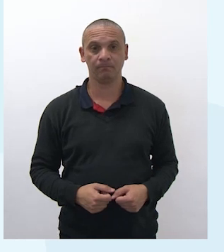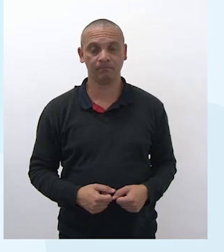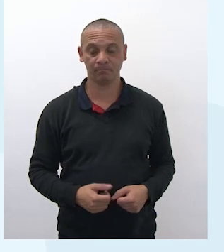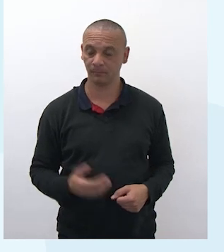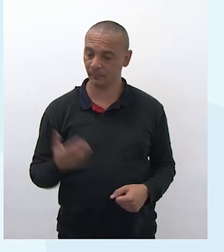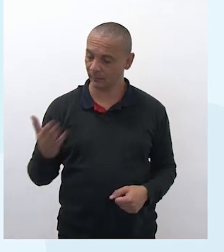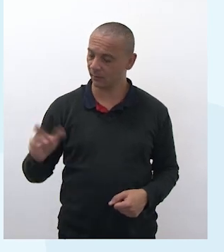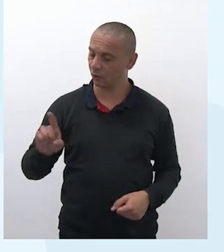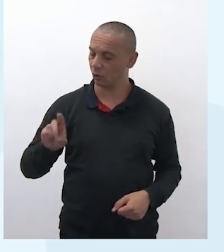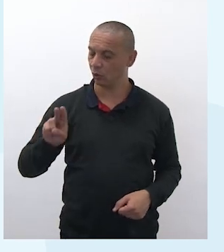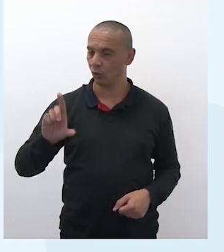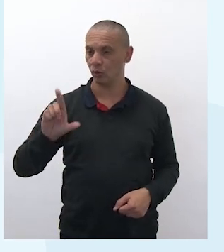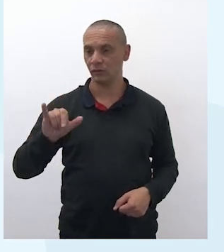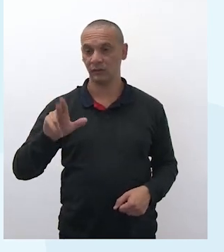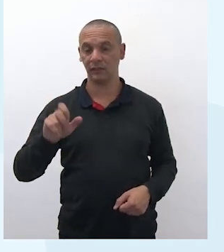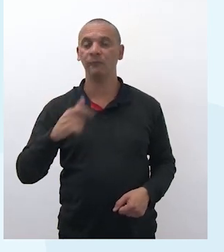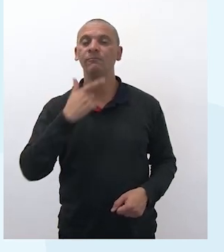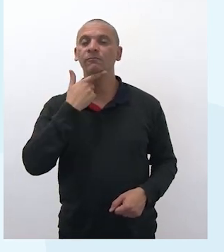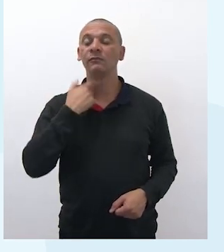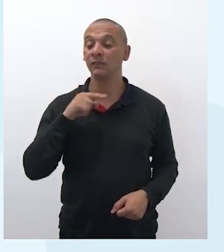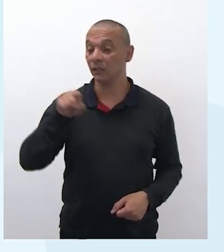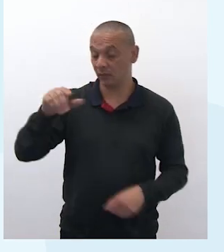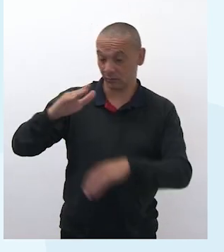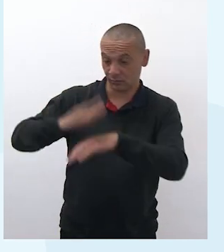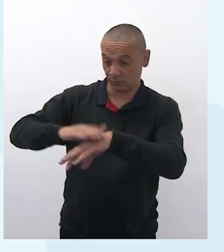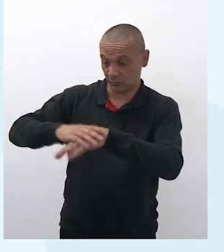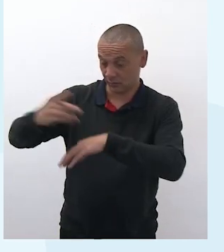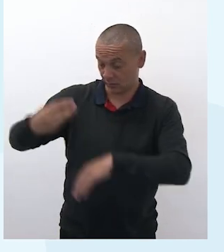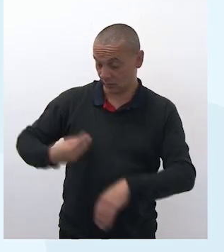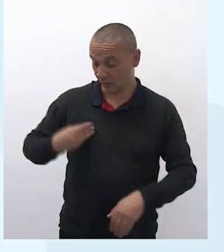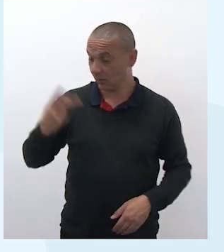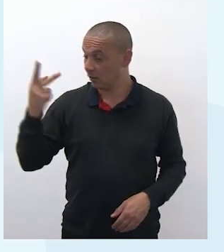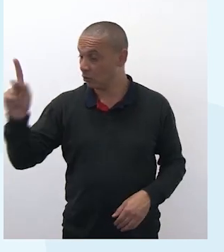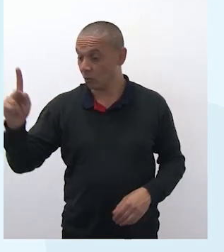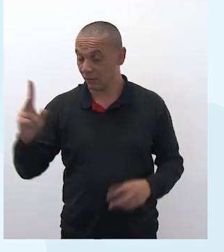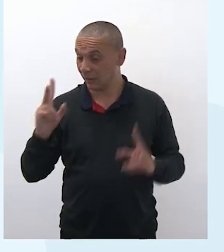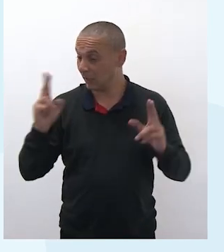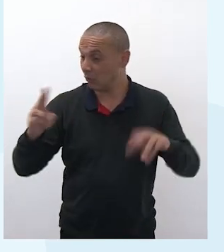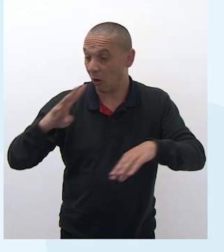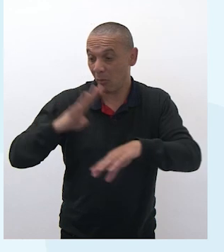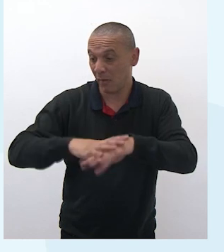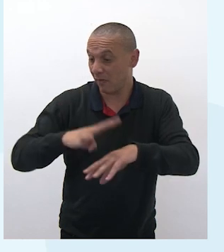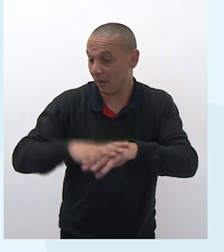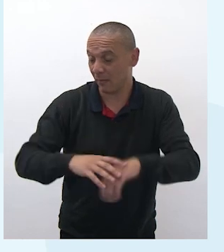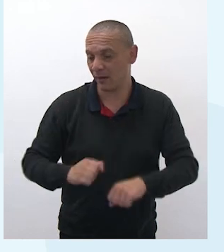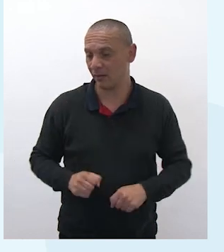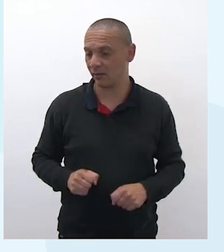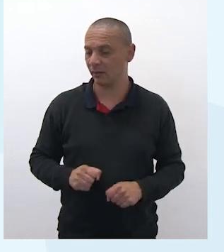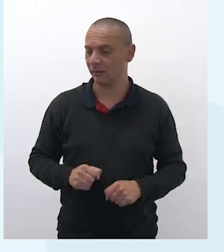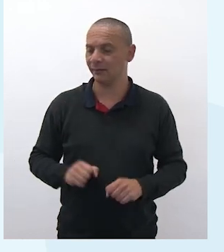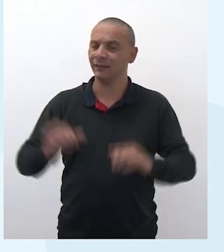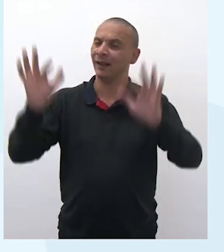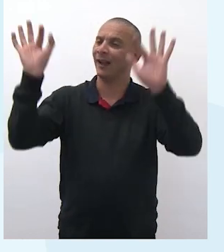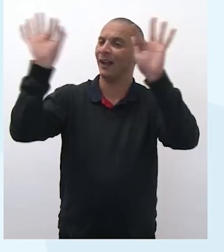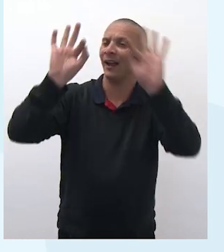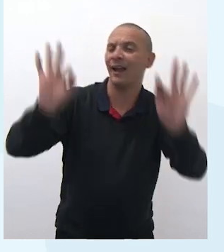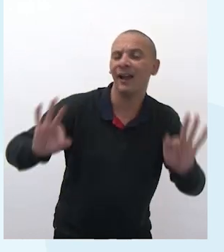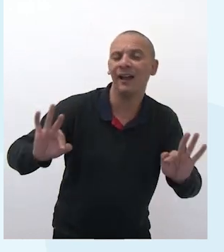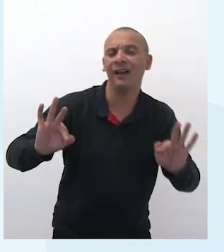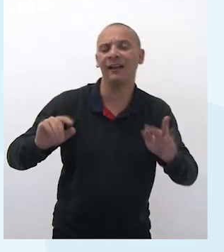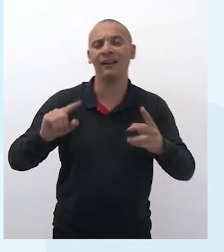Dulcineia, desejo que sua vida seja como a matemática, as alegrias somadas,